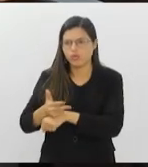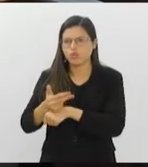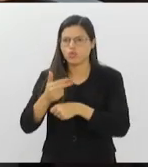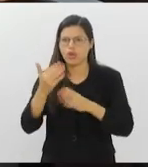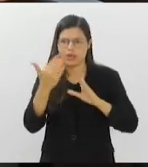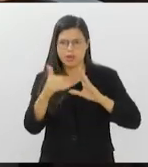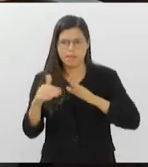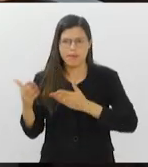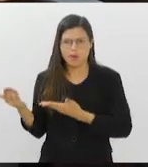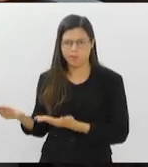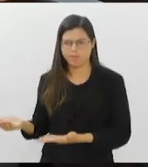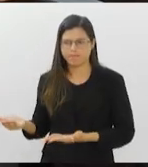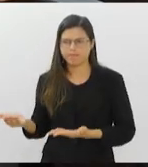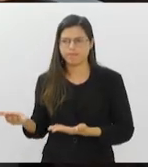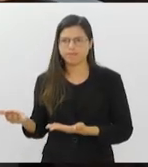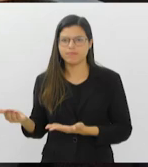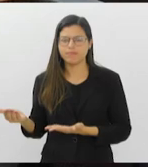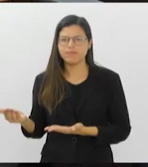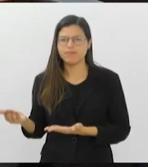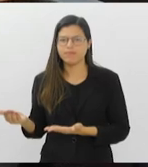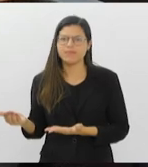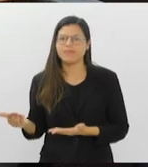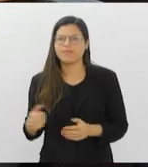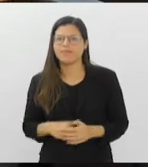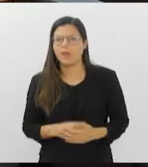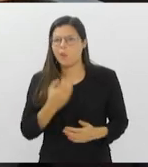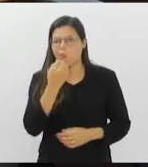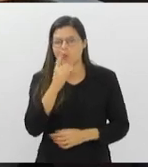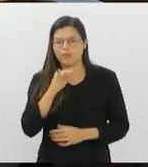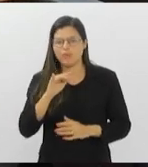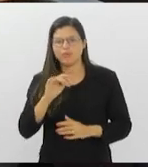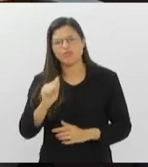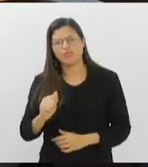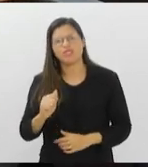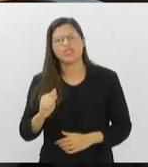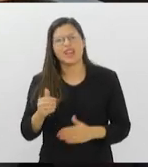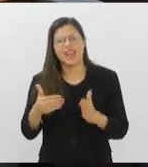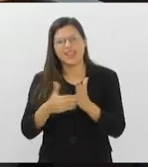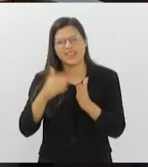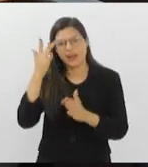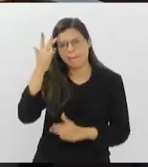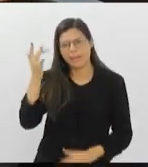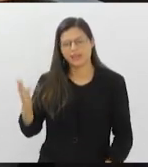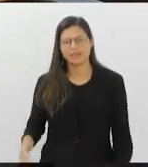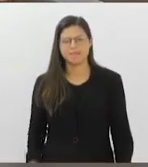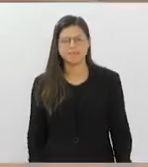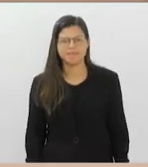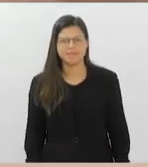tvalerj@alerj.rj.gov.br. Um bom dia para você e até amanhã!